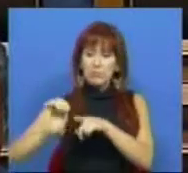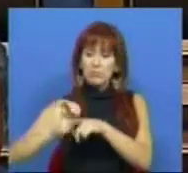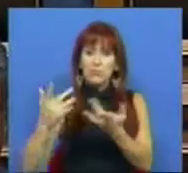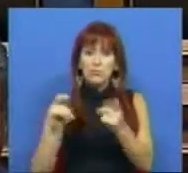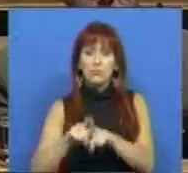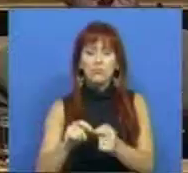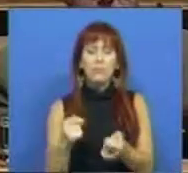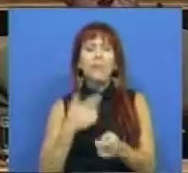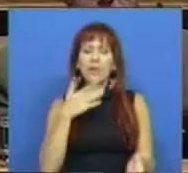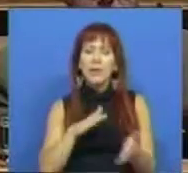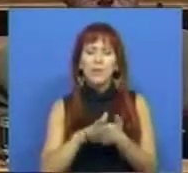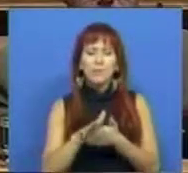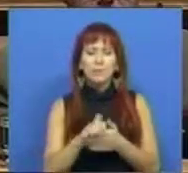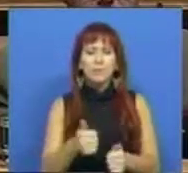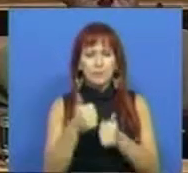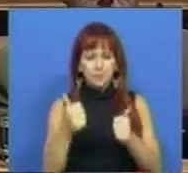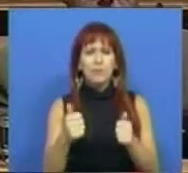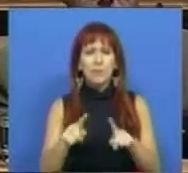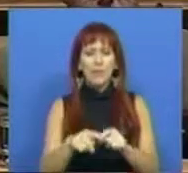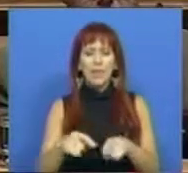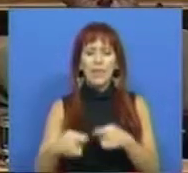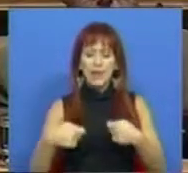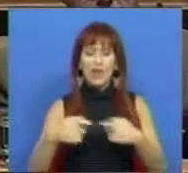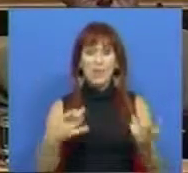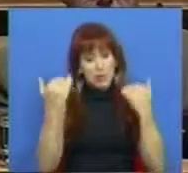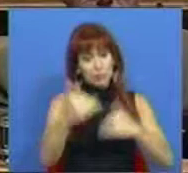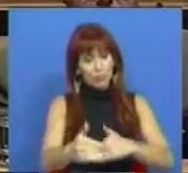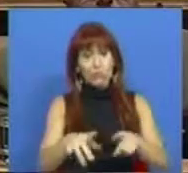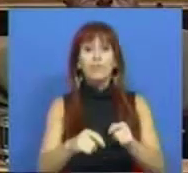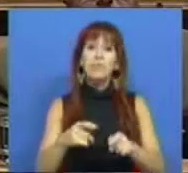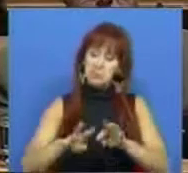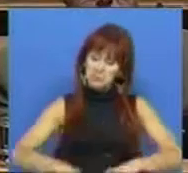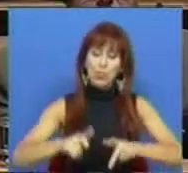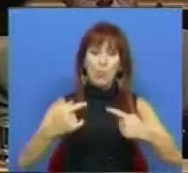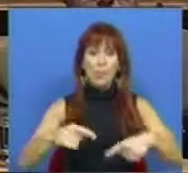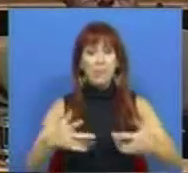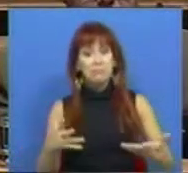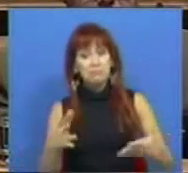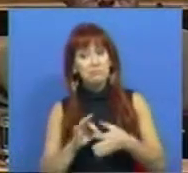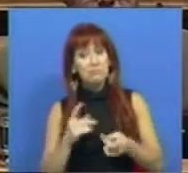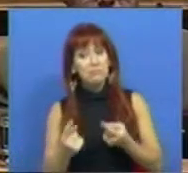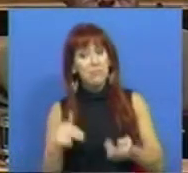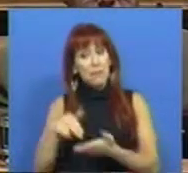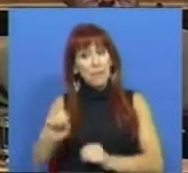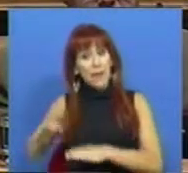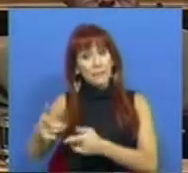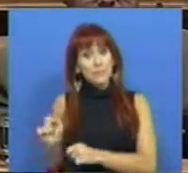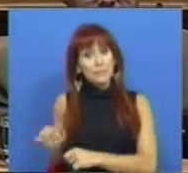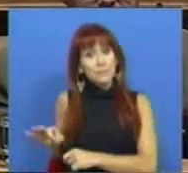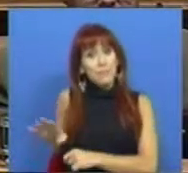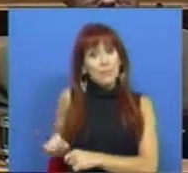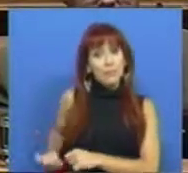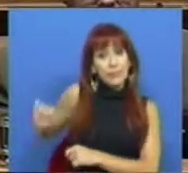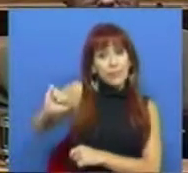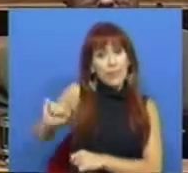pode ter útil na racionalização da despesa. É sem dúvida um progresso em relação ao que foi a posição inicial do Partido